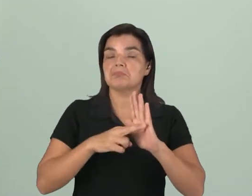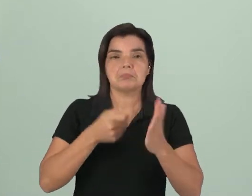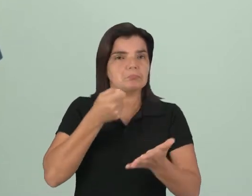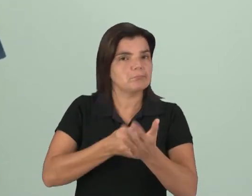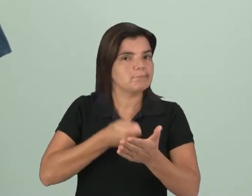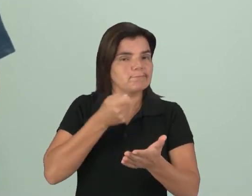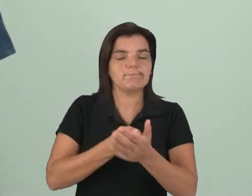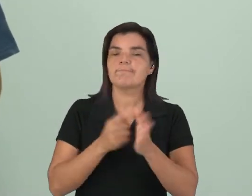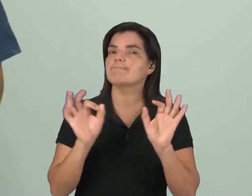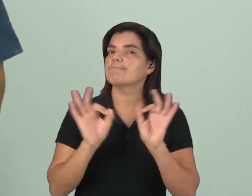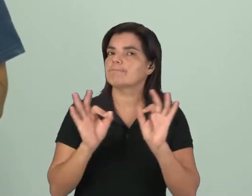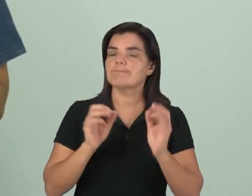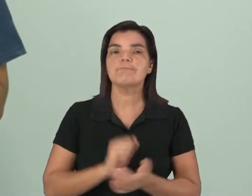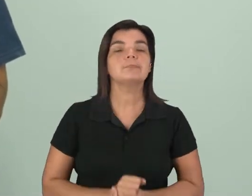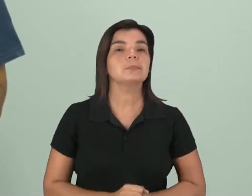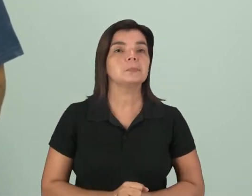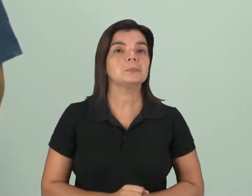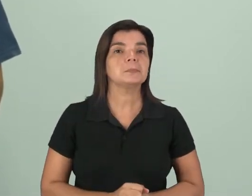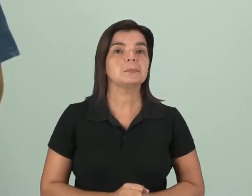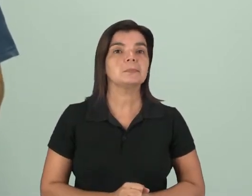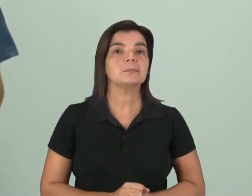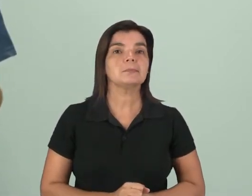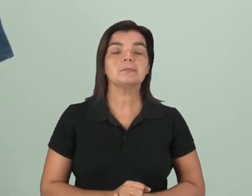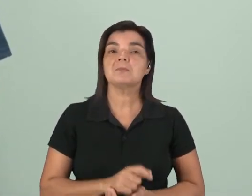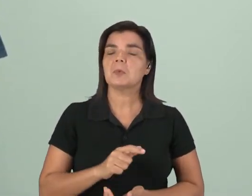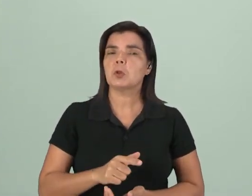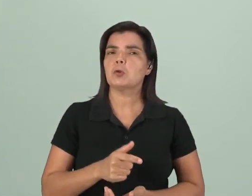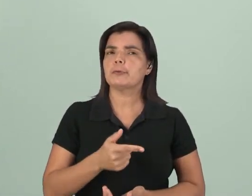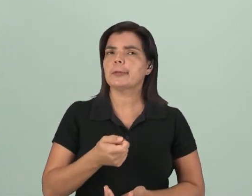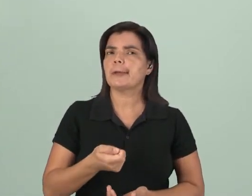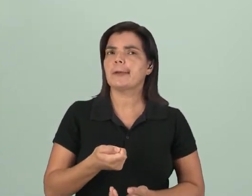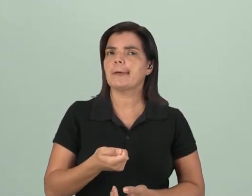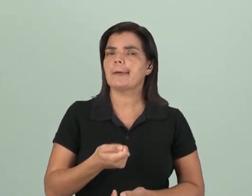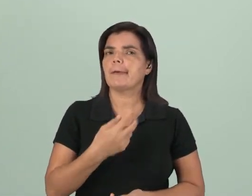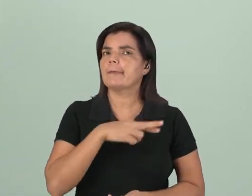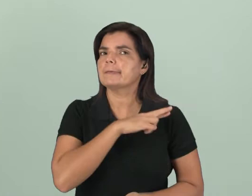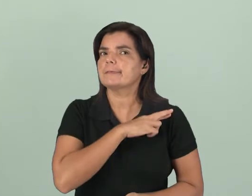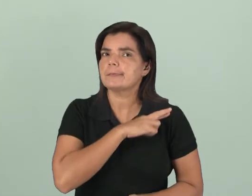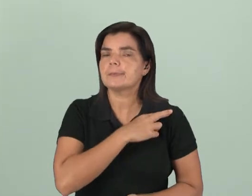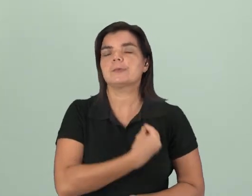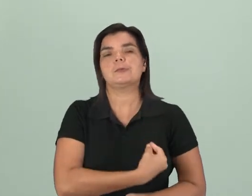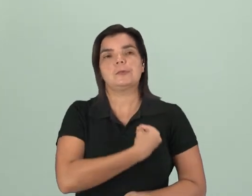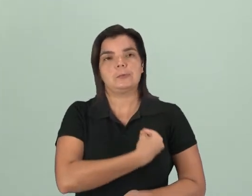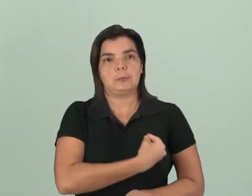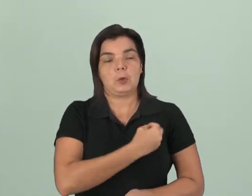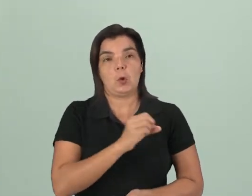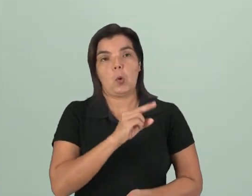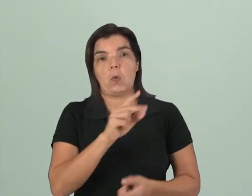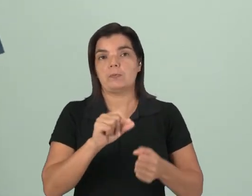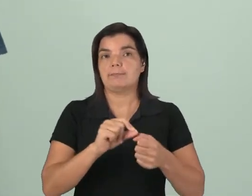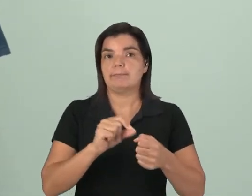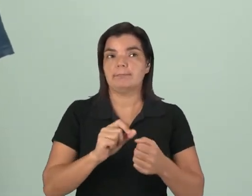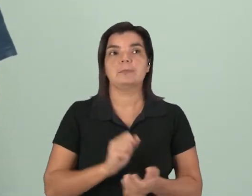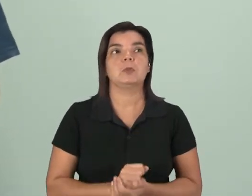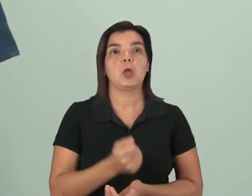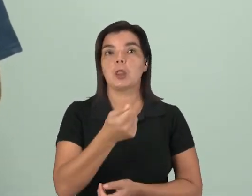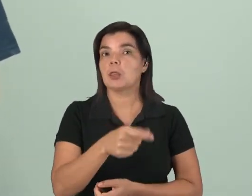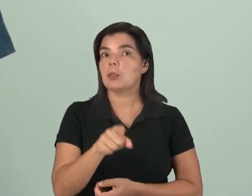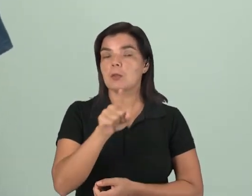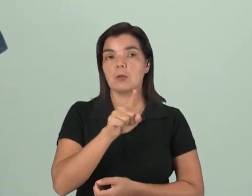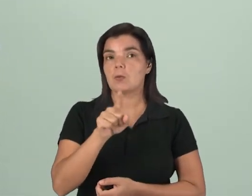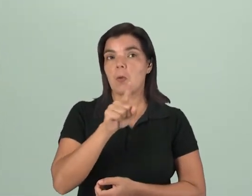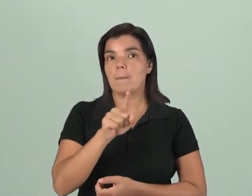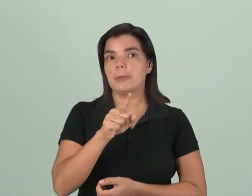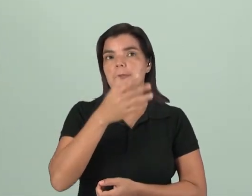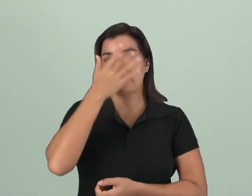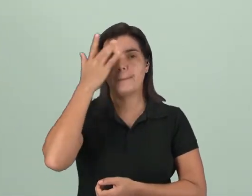tão rígidas, que não tem aquela obrigatoriedade de você participar ou fazer. E você não precisa ser